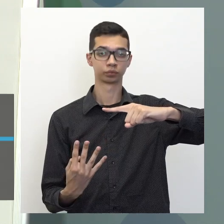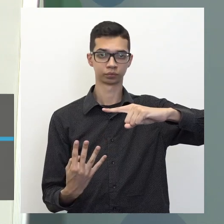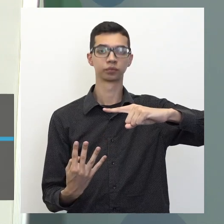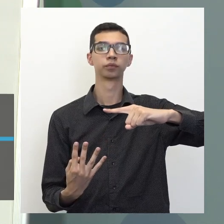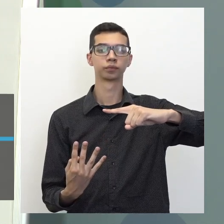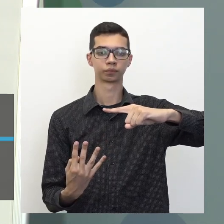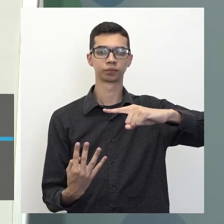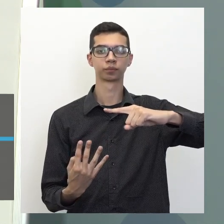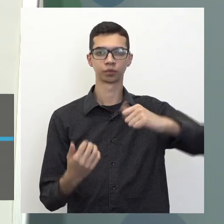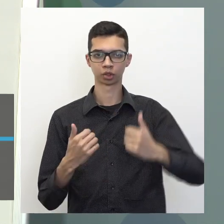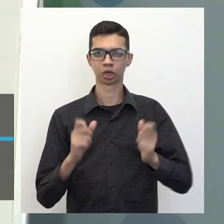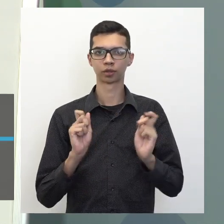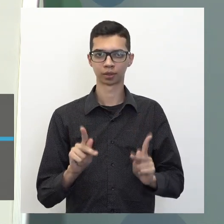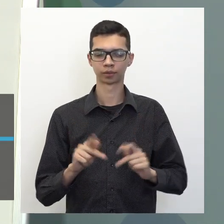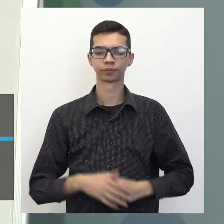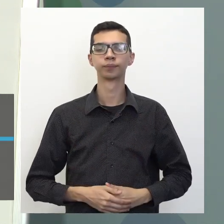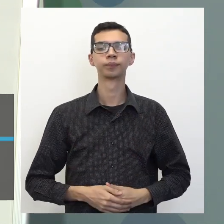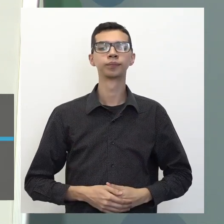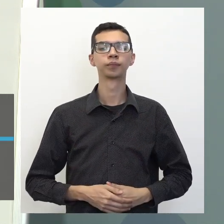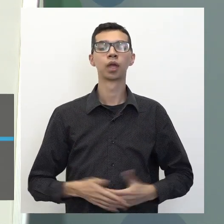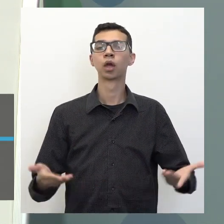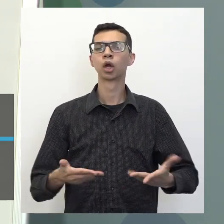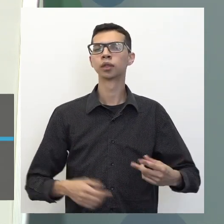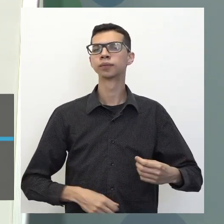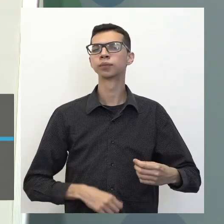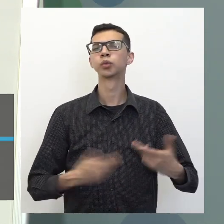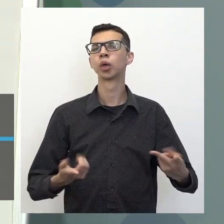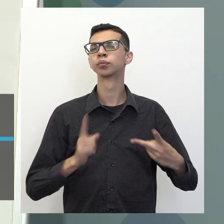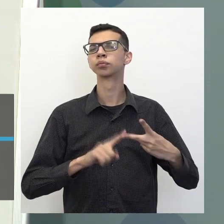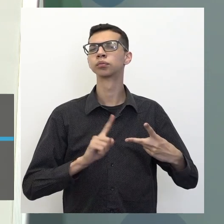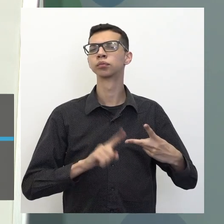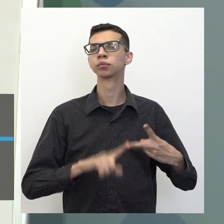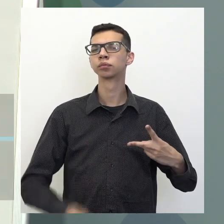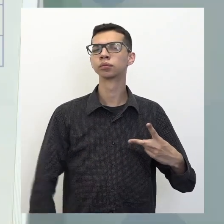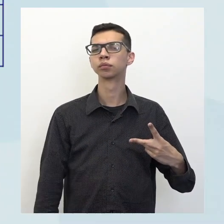sempre, tá ok, pessoal? Qual é o segundo, professora, por favor? H+,